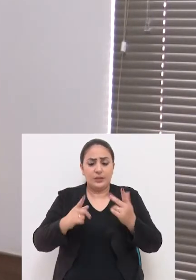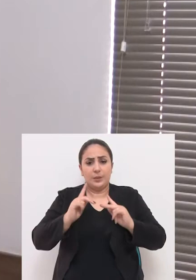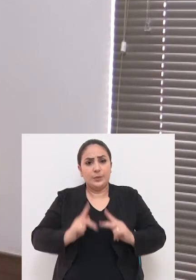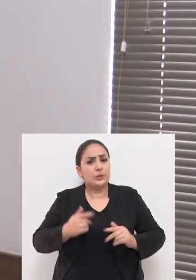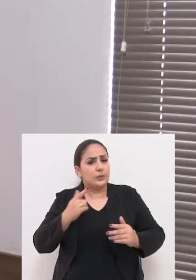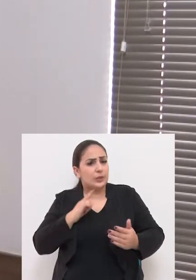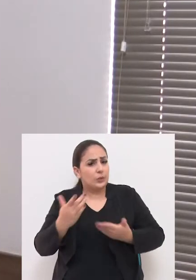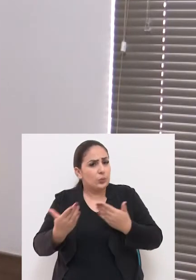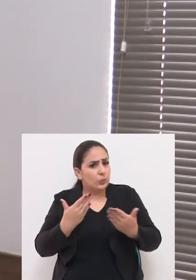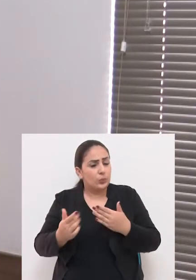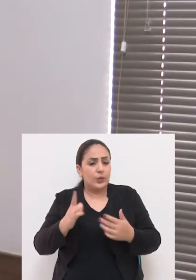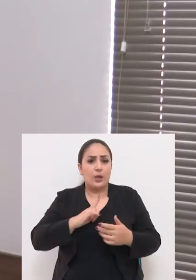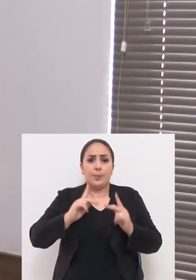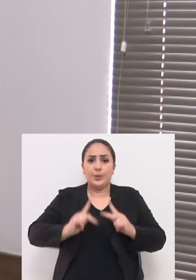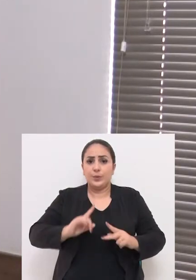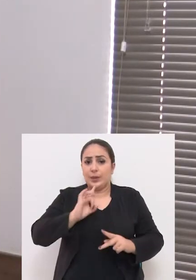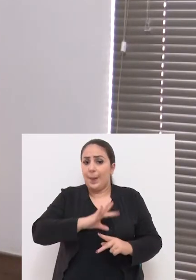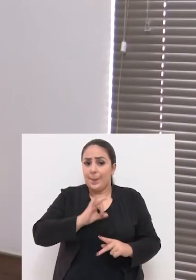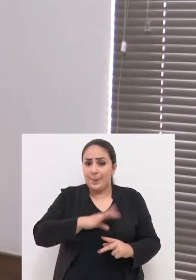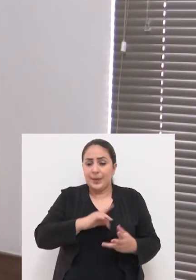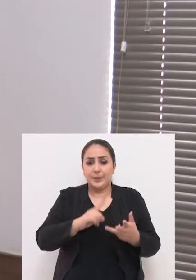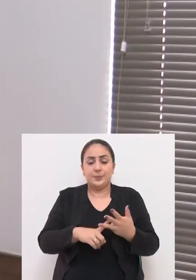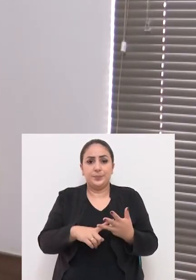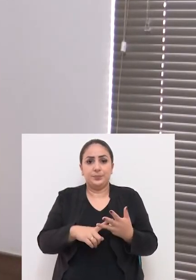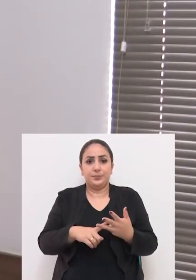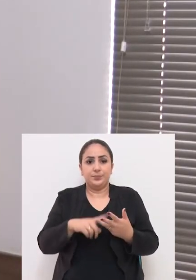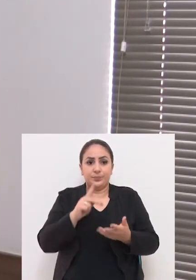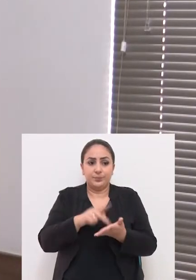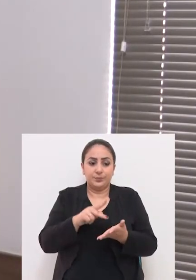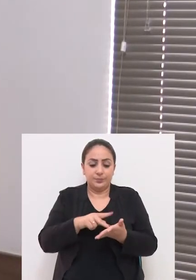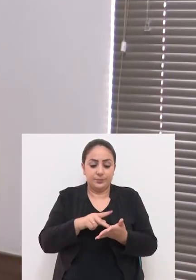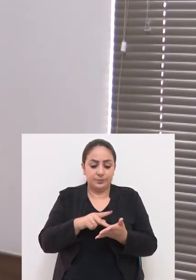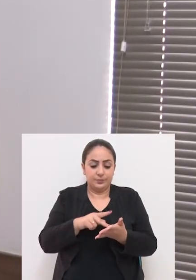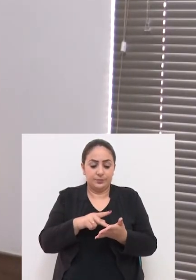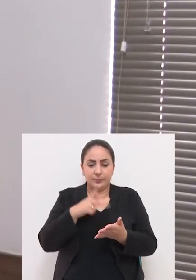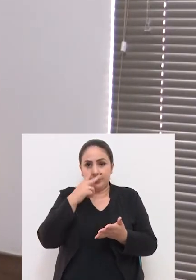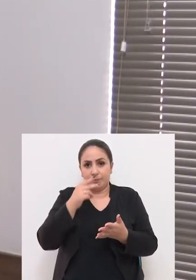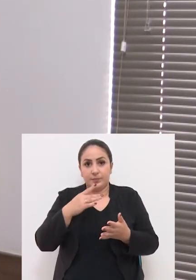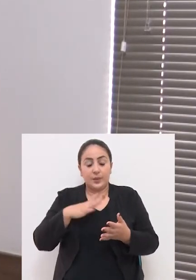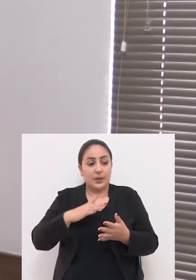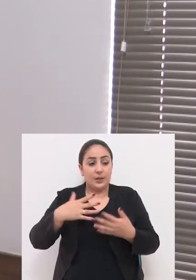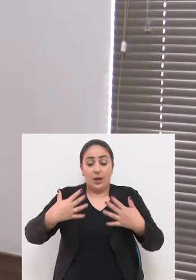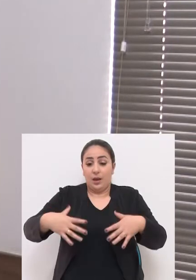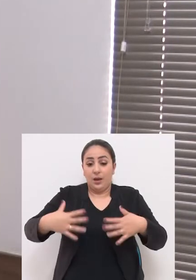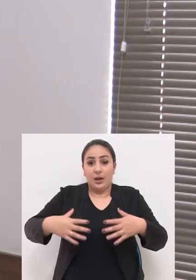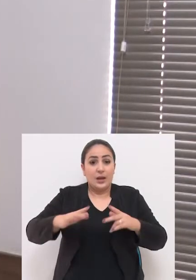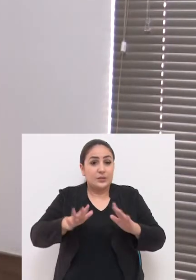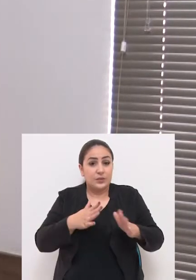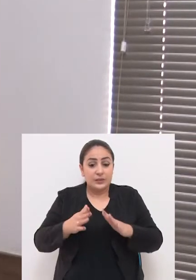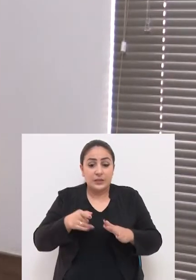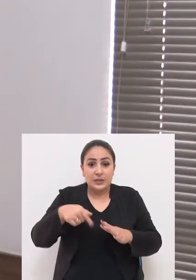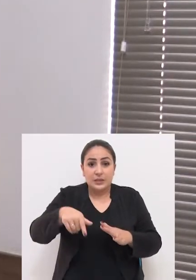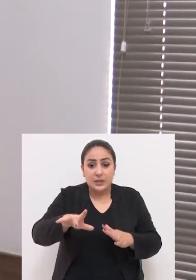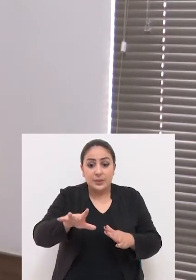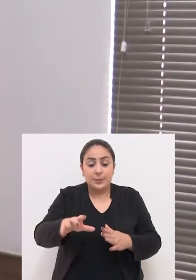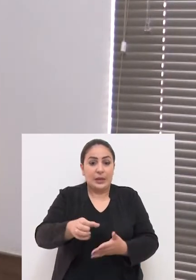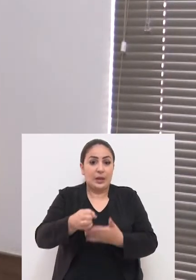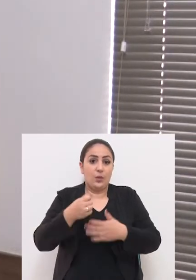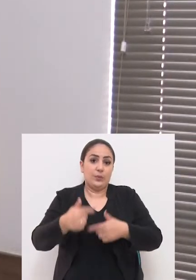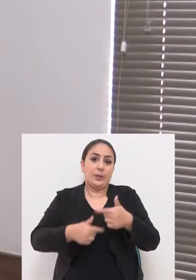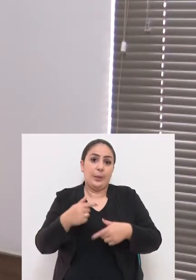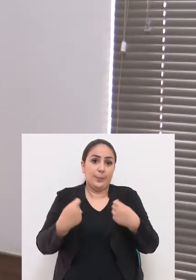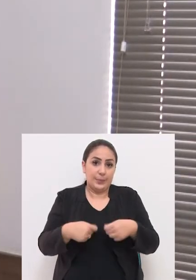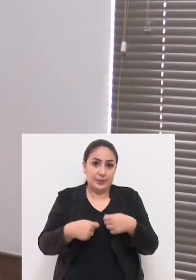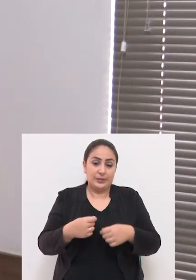assustadas, elas têm dúvidas, elas têm medos, elas têm realmente pavor, às vezes, de buscar